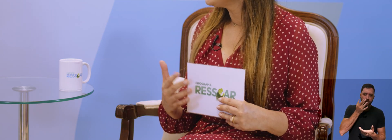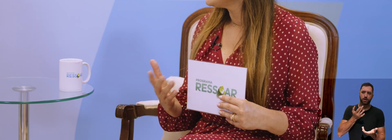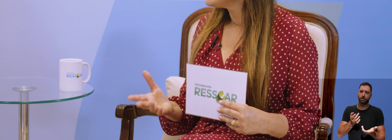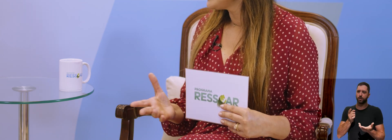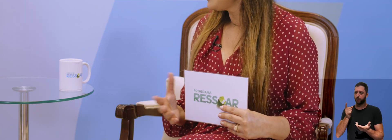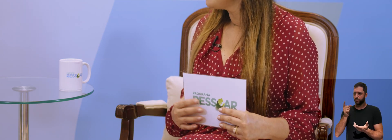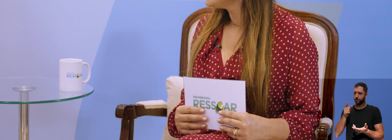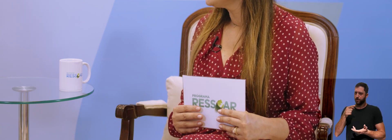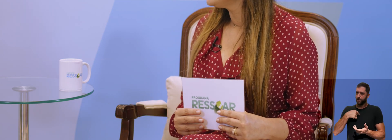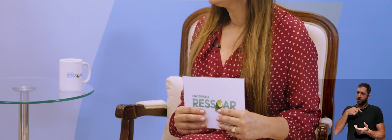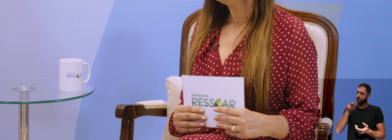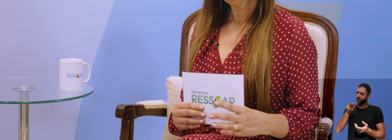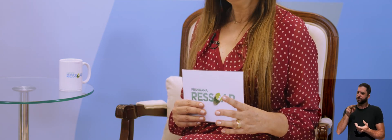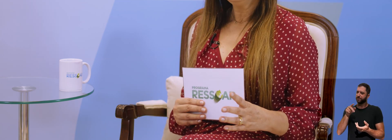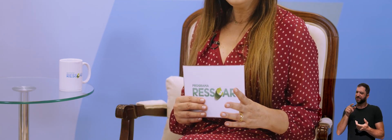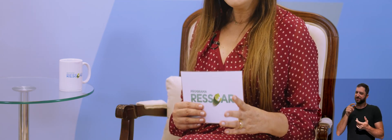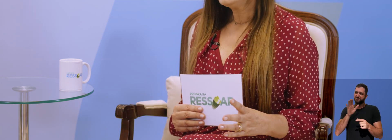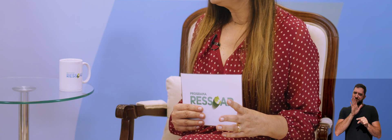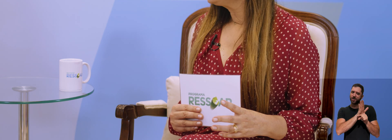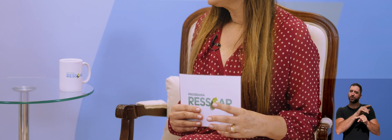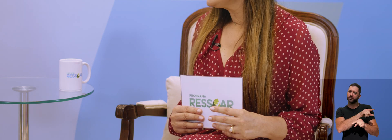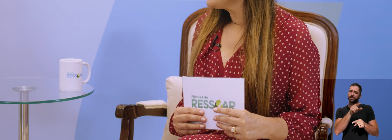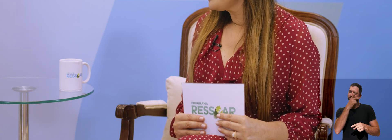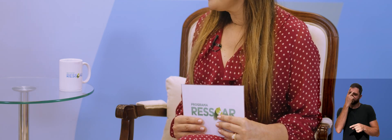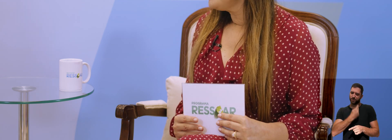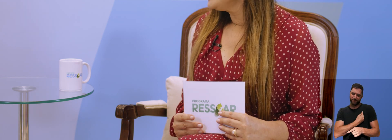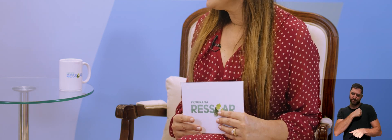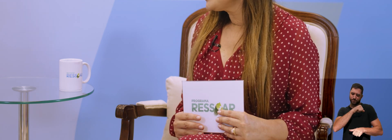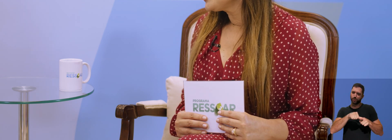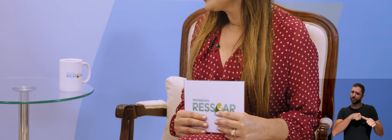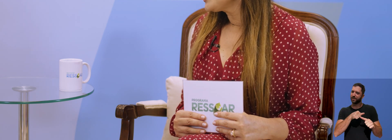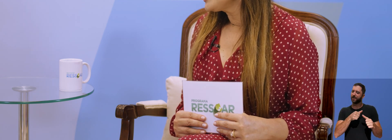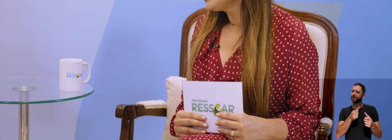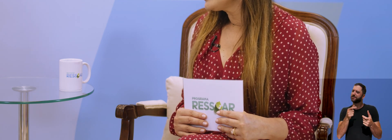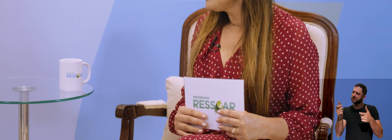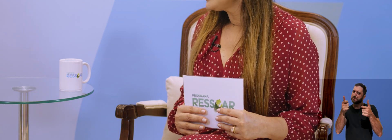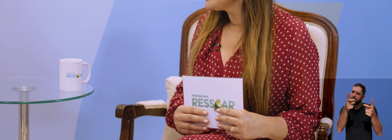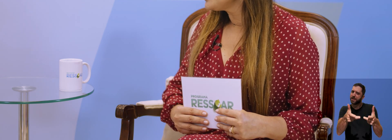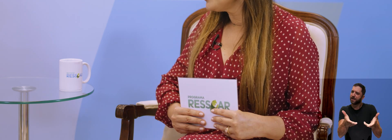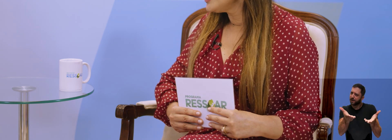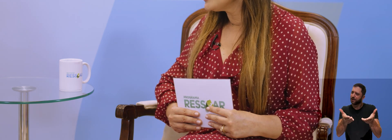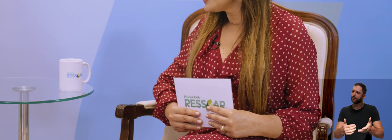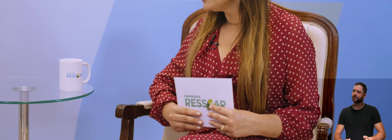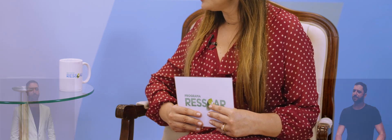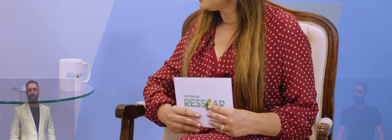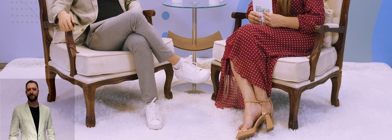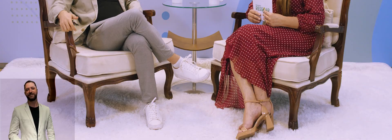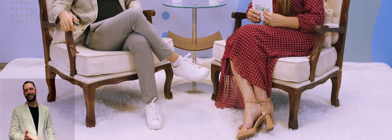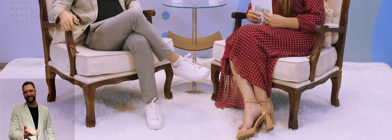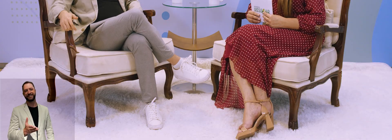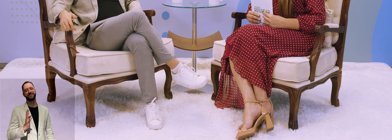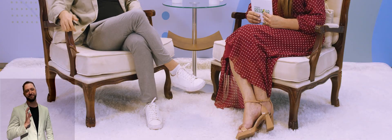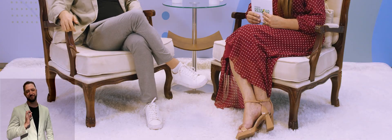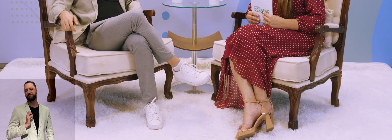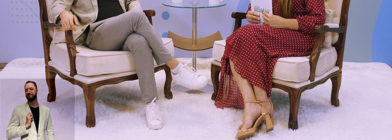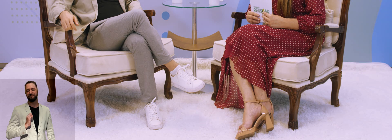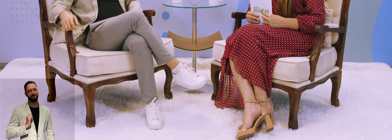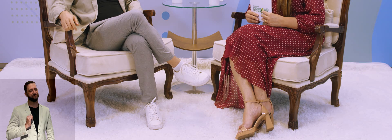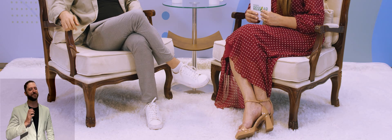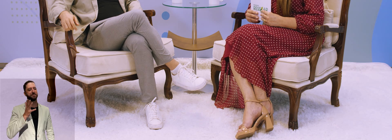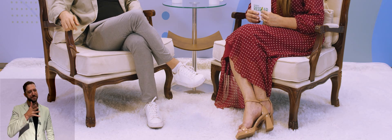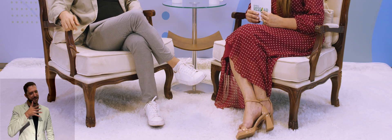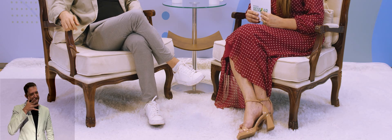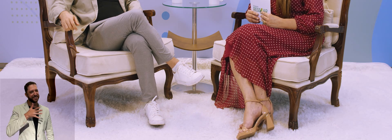seja presencial, a gente vê que isso transforma a vida das pessoas. Queria que você falasse sobre isso. Essa é a minha maior